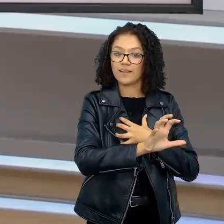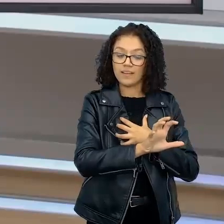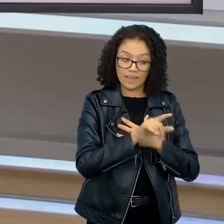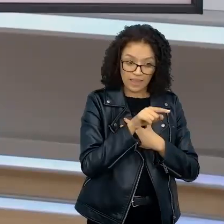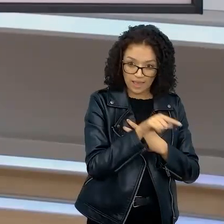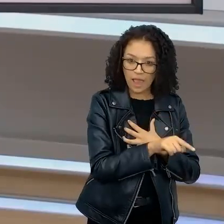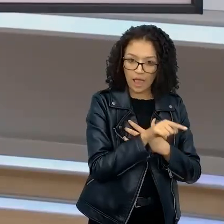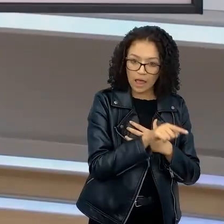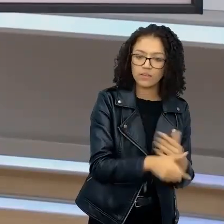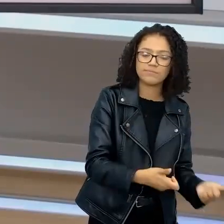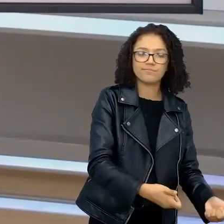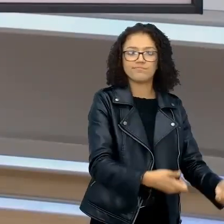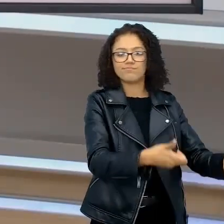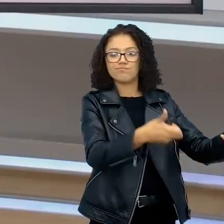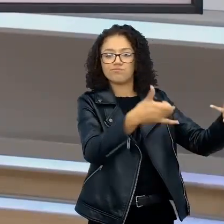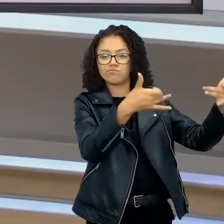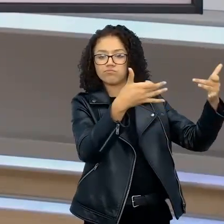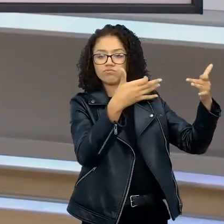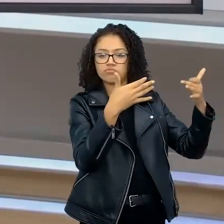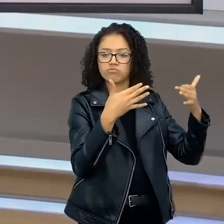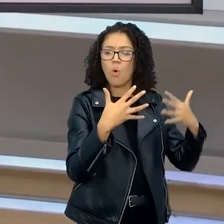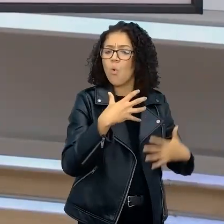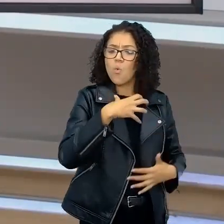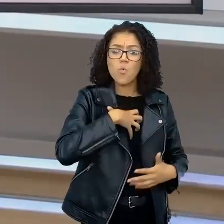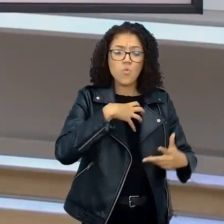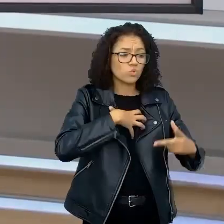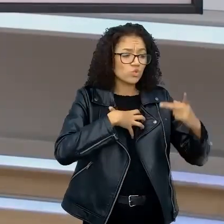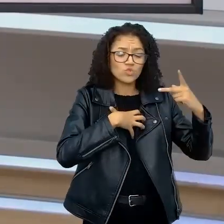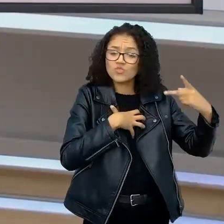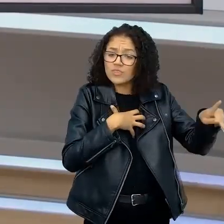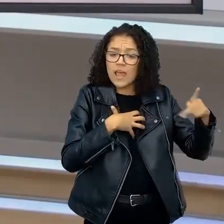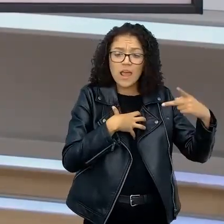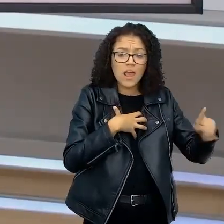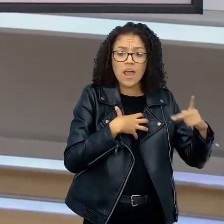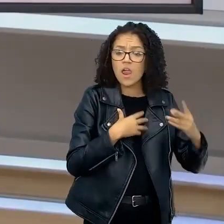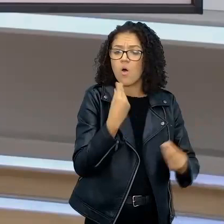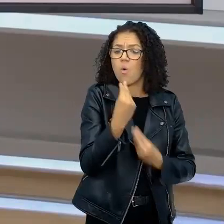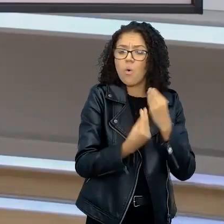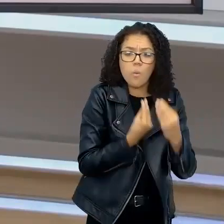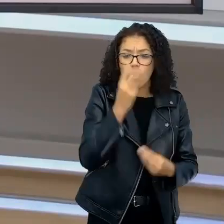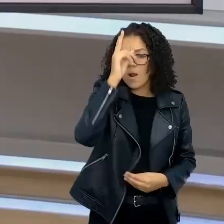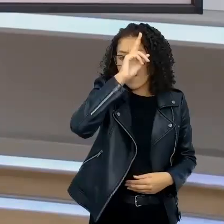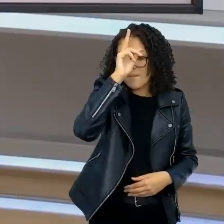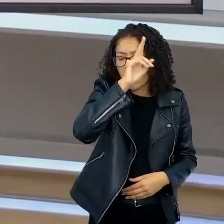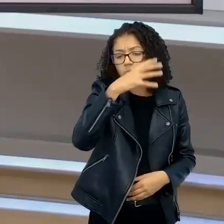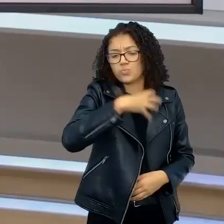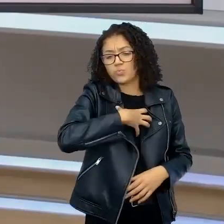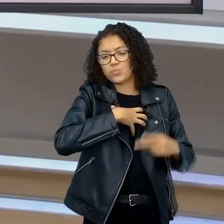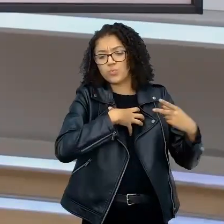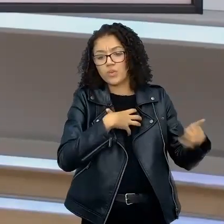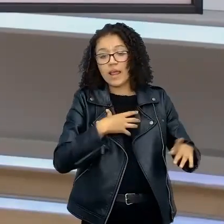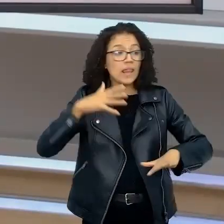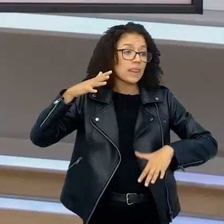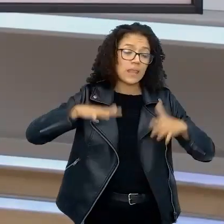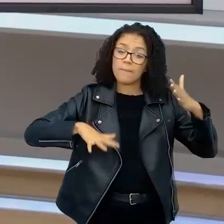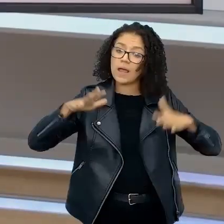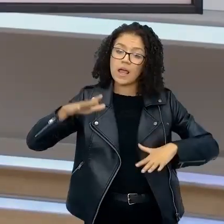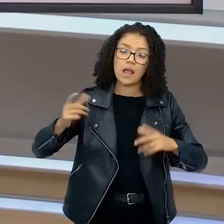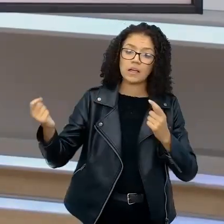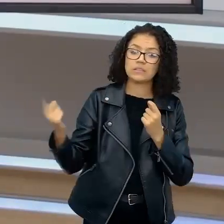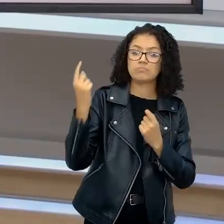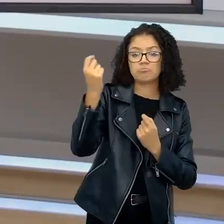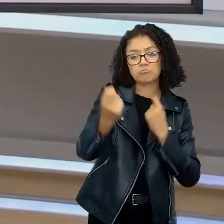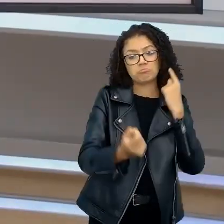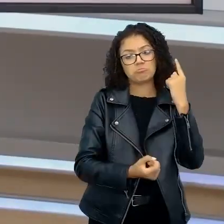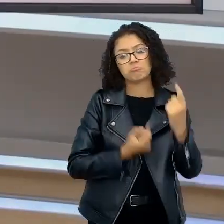o ocorrido da forma como ela quiser, da forma como ela se lembrar, né? Isso depende de cada caso, né? A